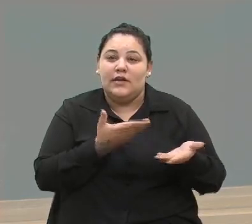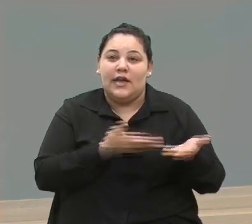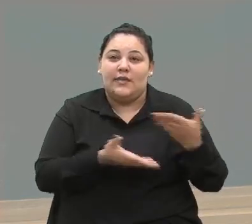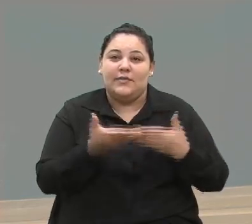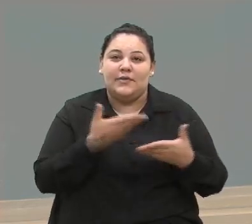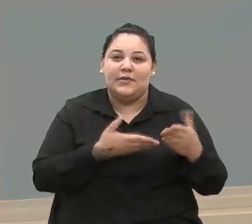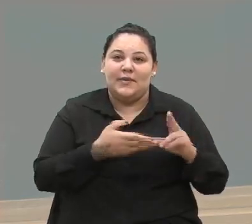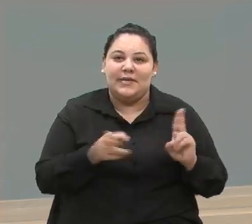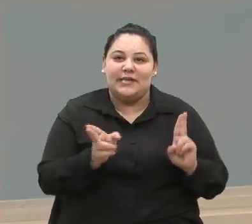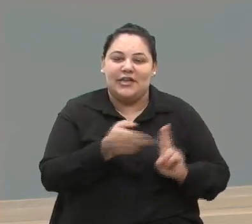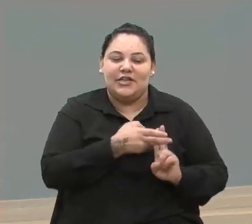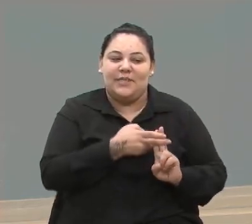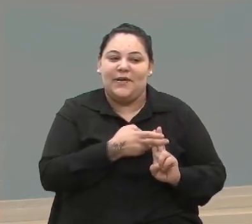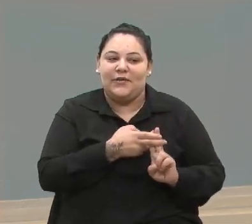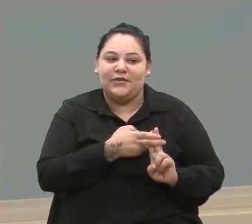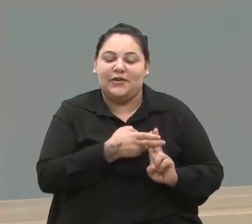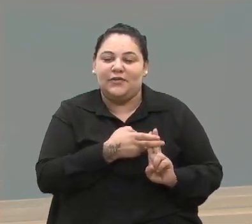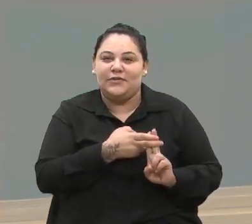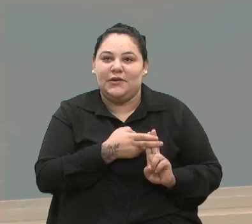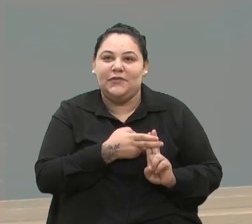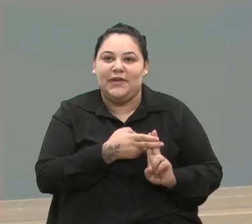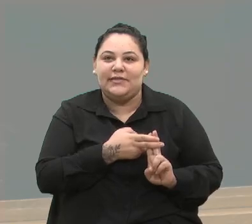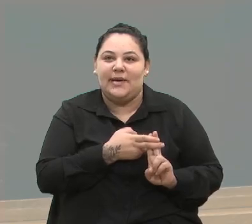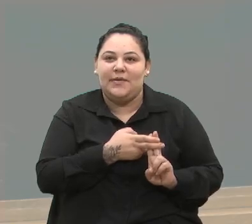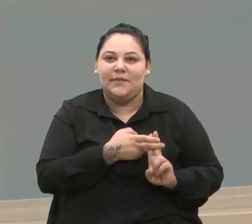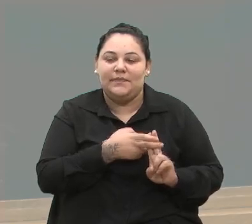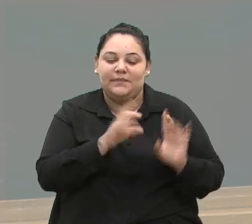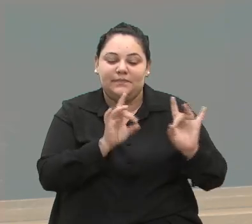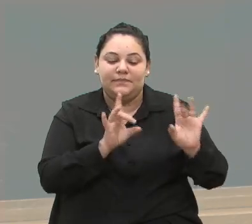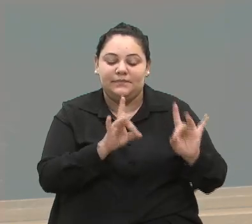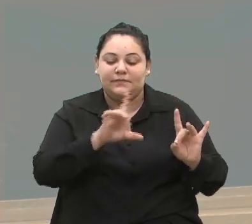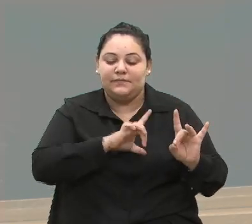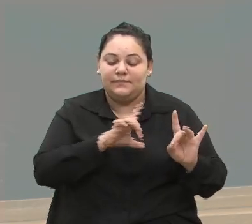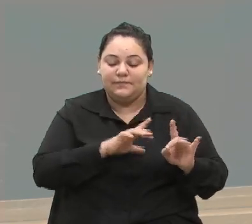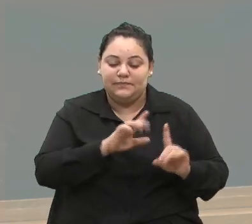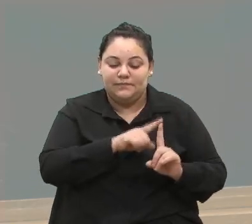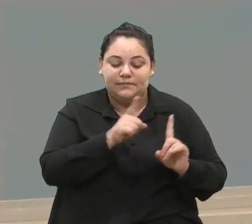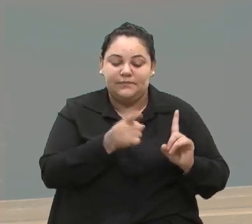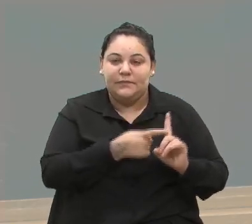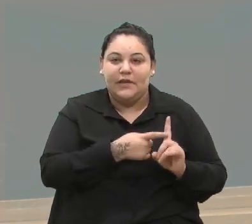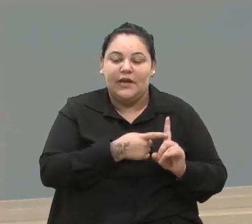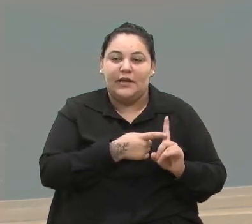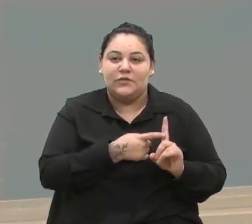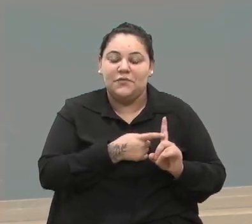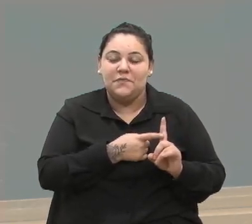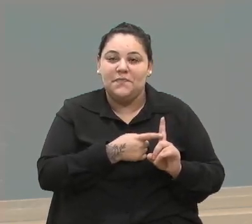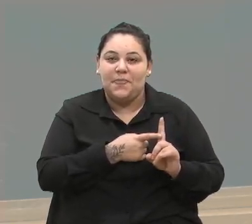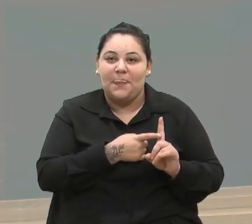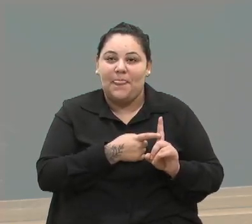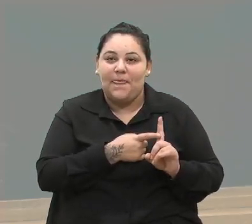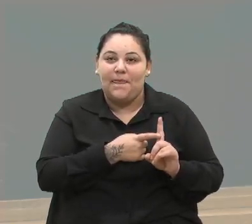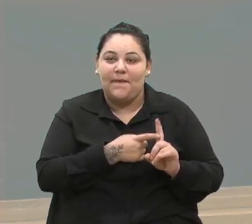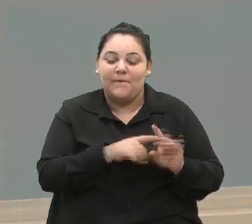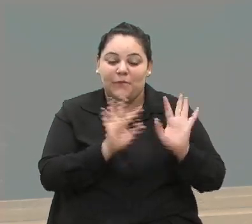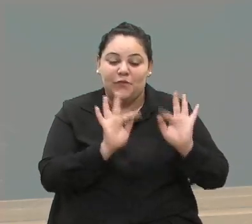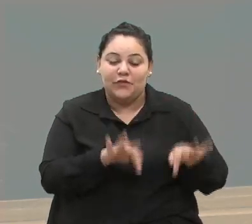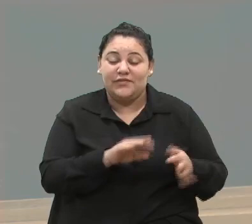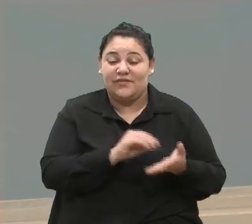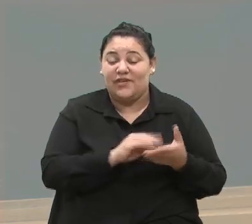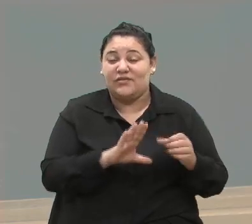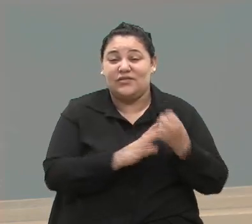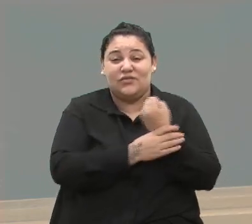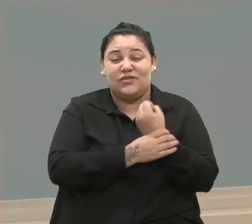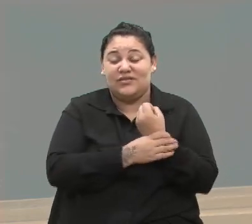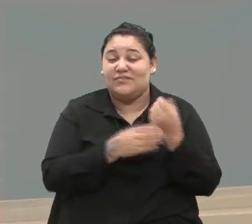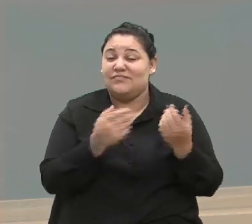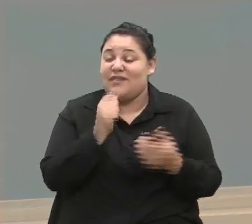uma segurança, as mães em especial, quando vão ter seus filhos, e acabe essa insegurança que a gente está vivendo